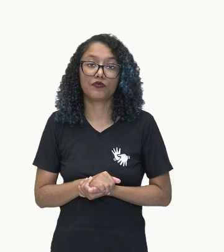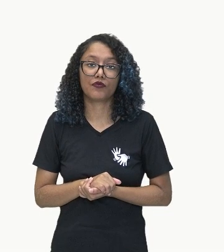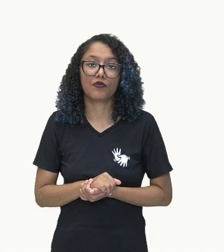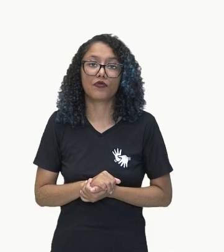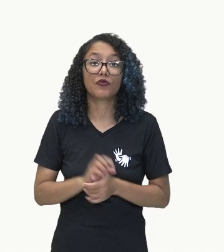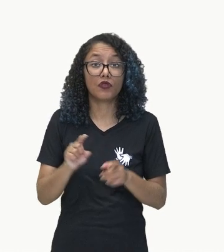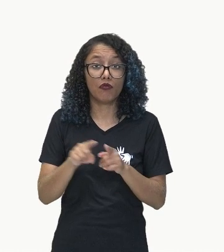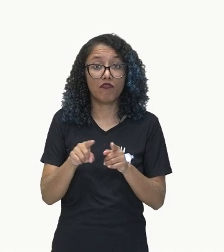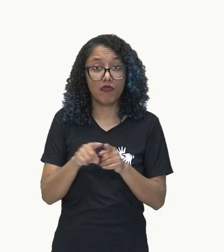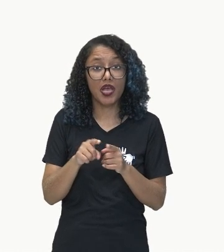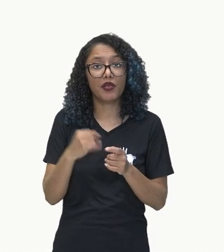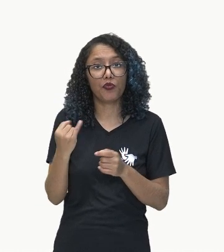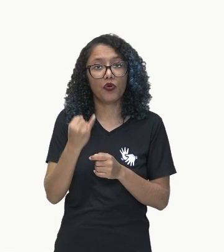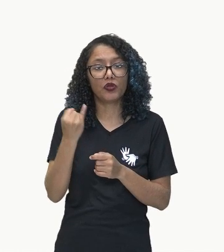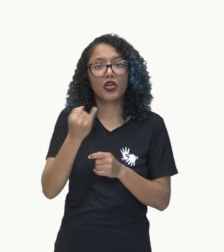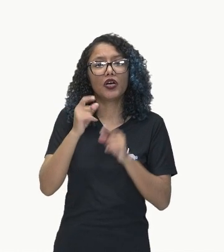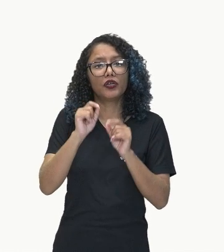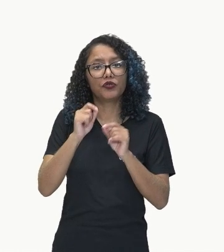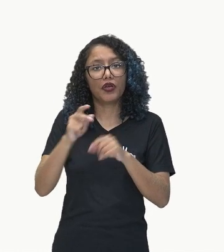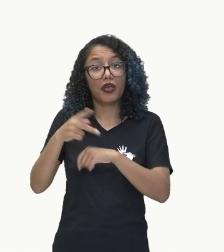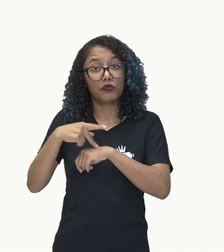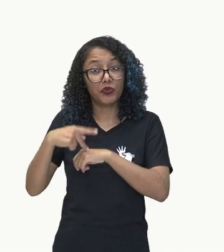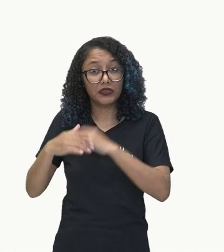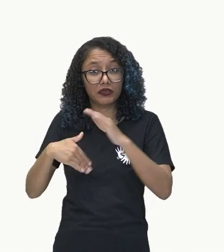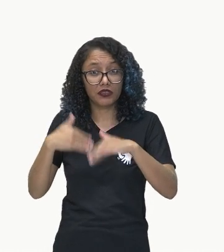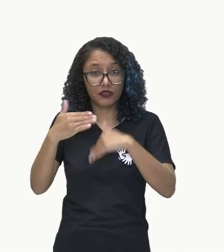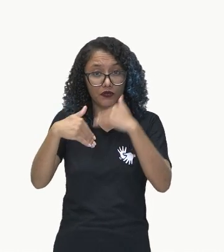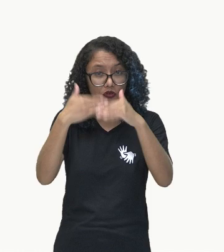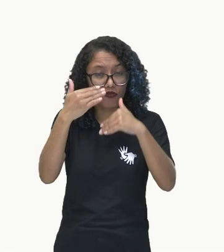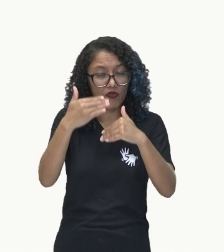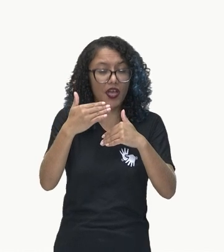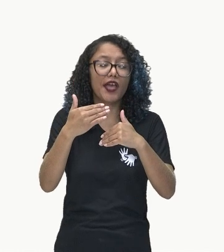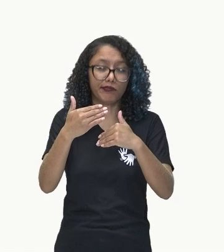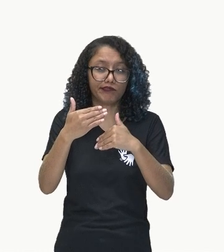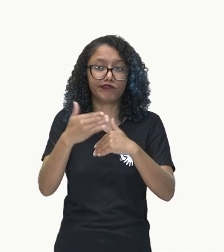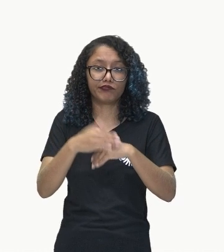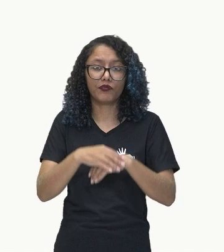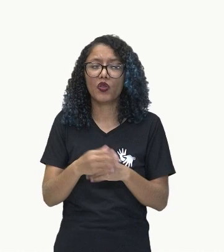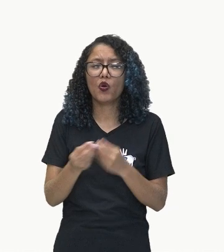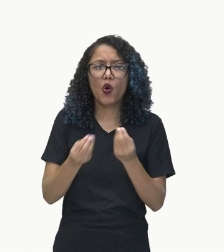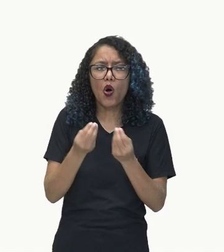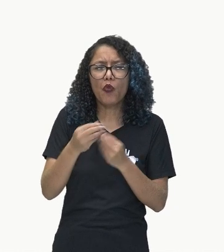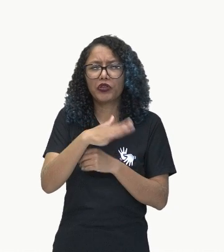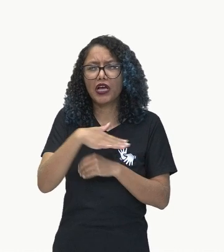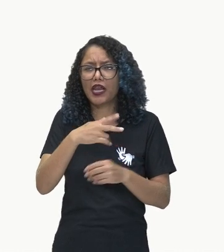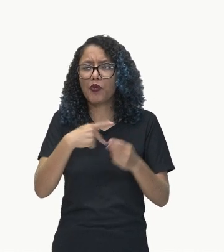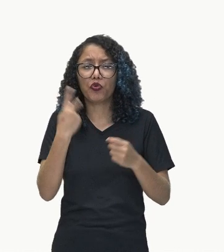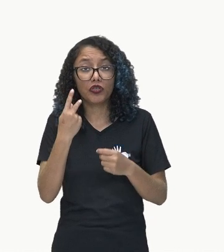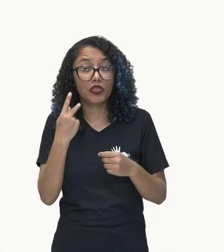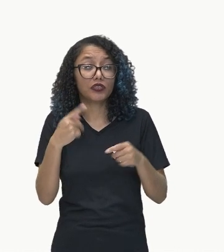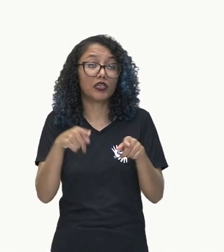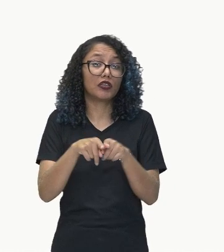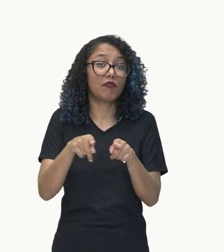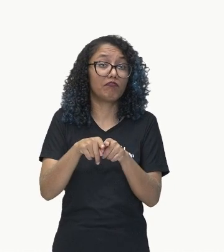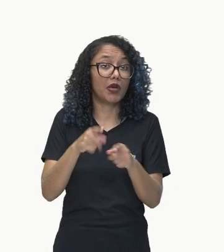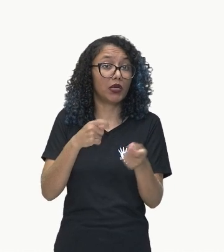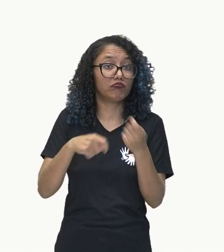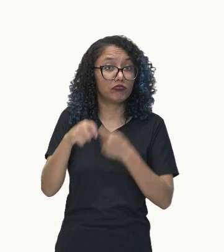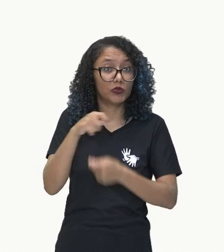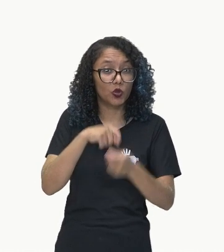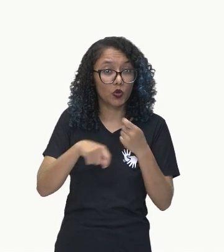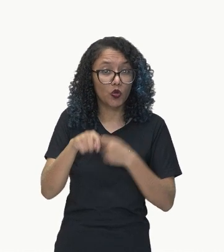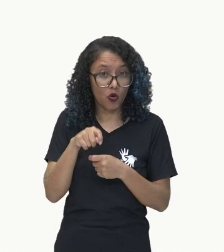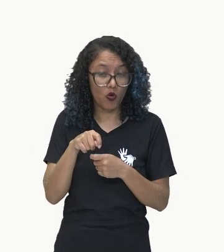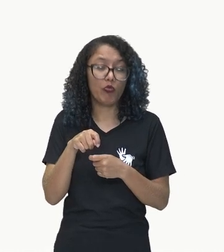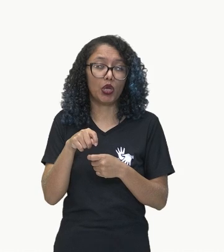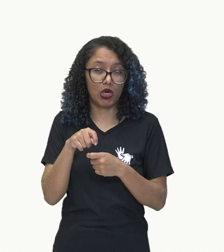cada vez mais através dessa conexão, através da política, da parte econômica, tá? Aí do